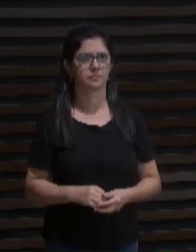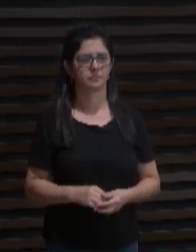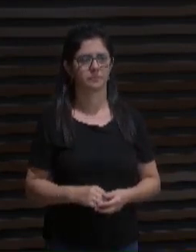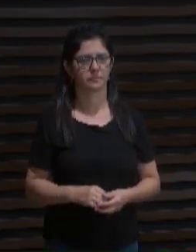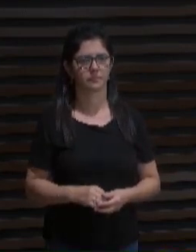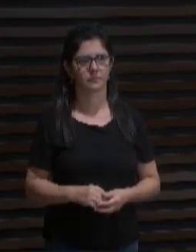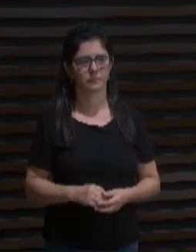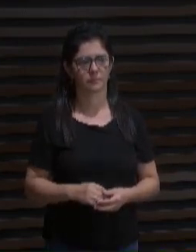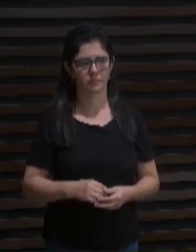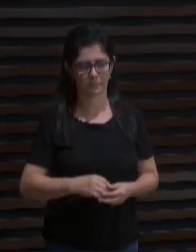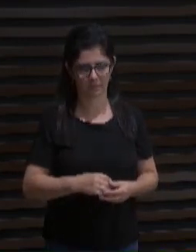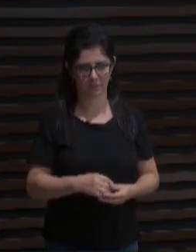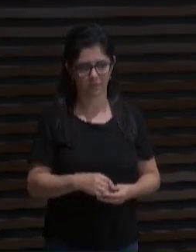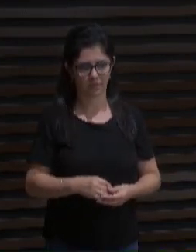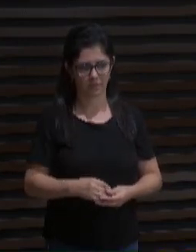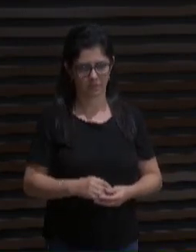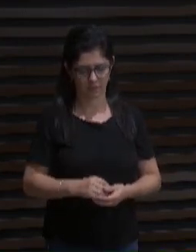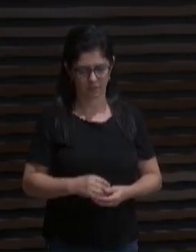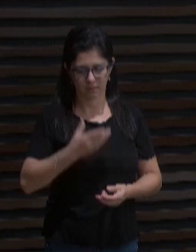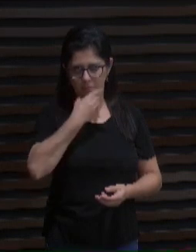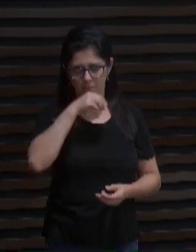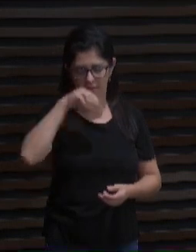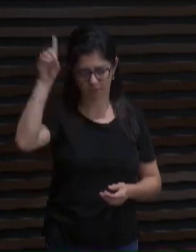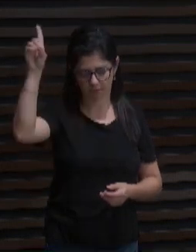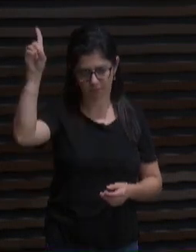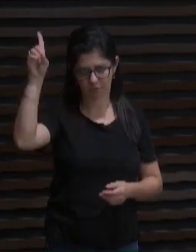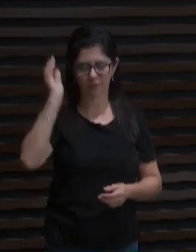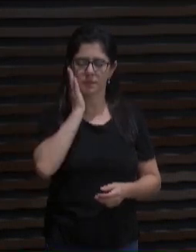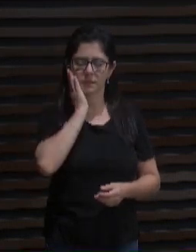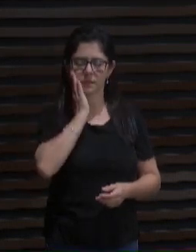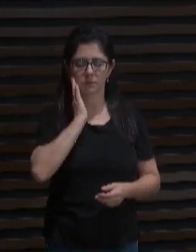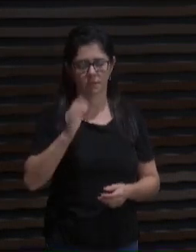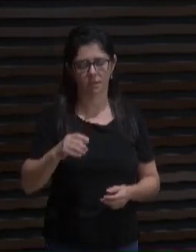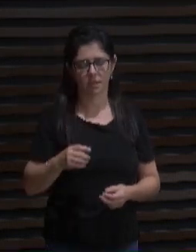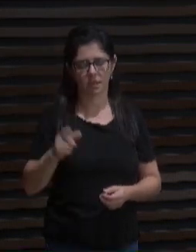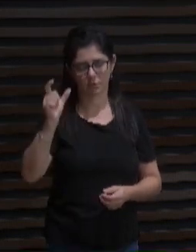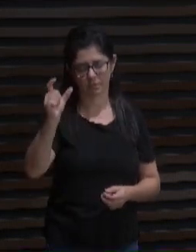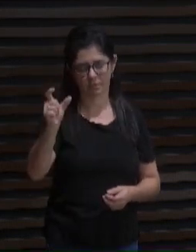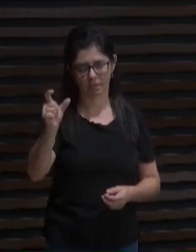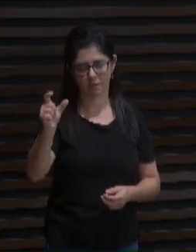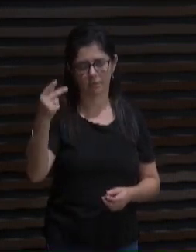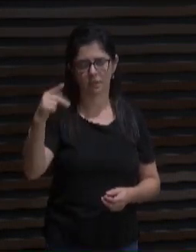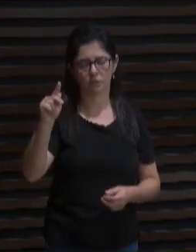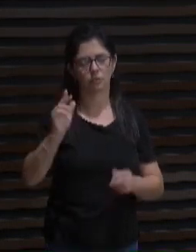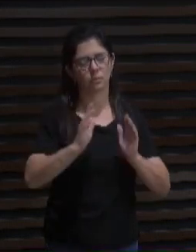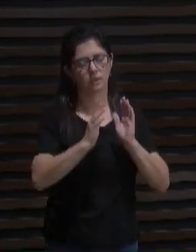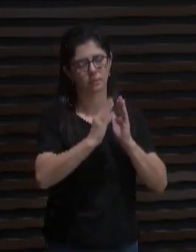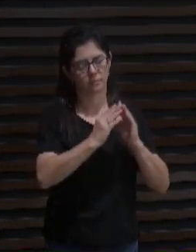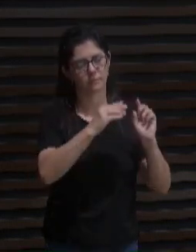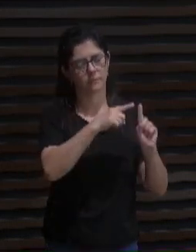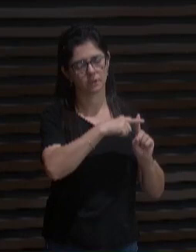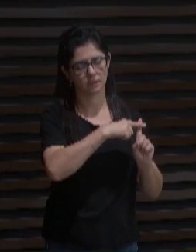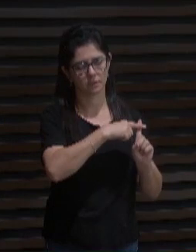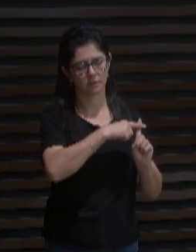Vamos orar? Paizinho querido, essa é a tua palavra, essa é a tua igreja,